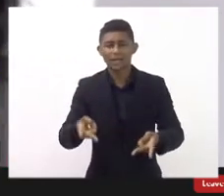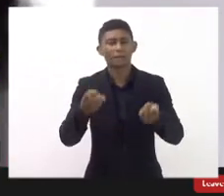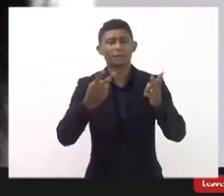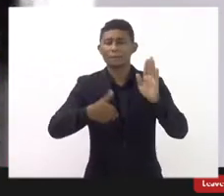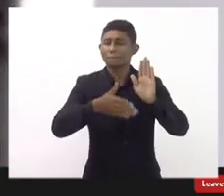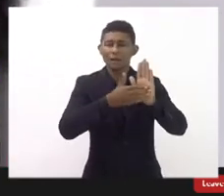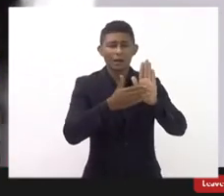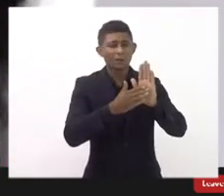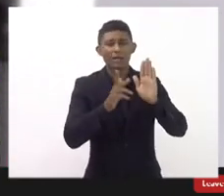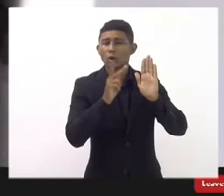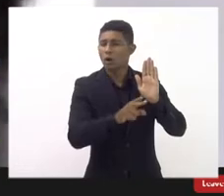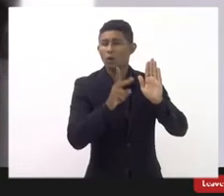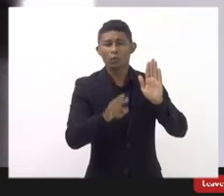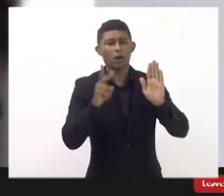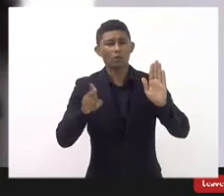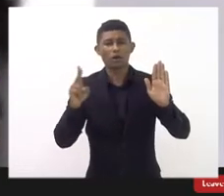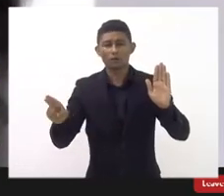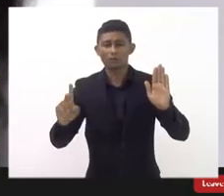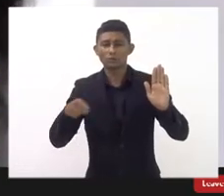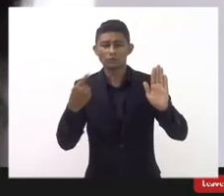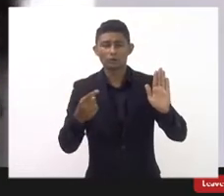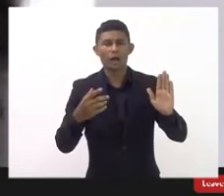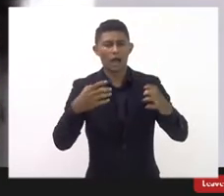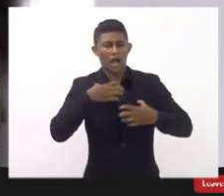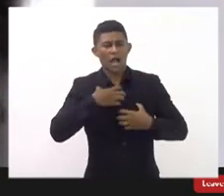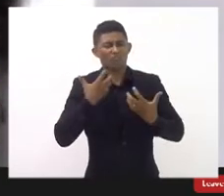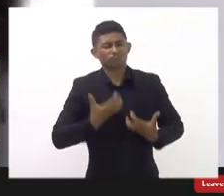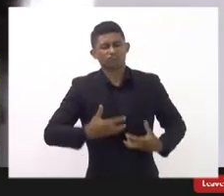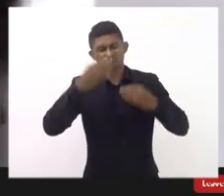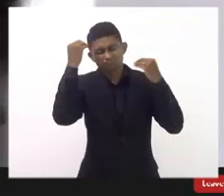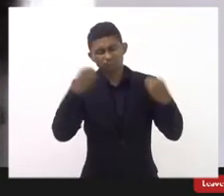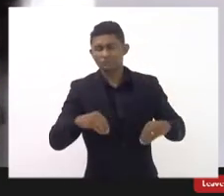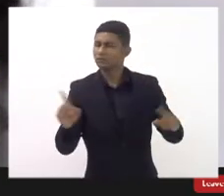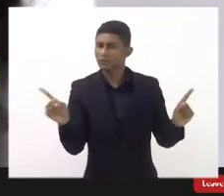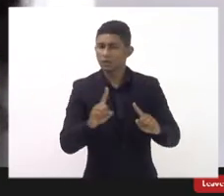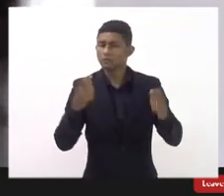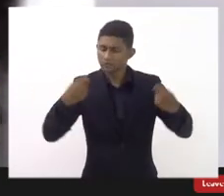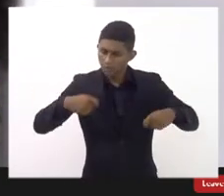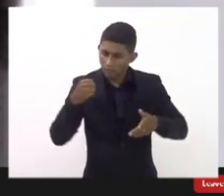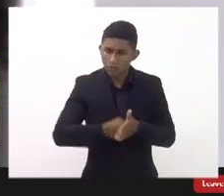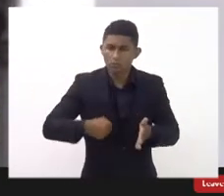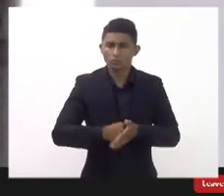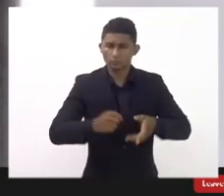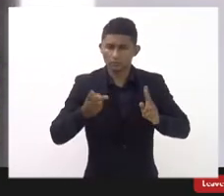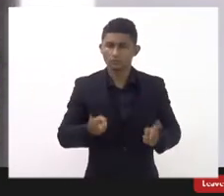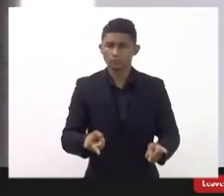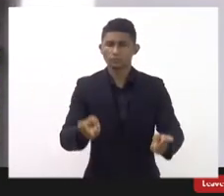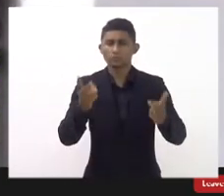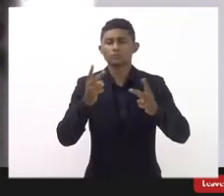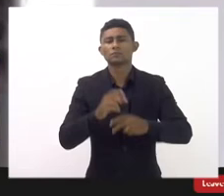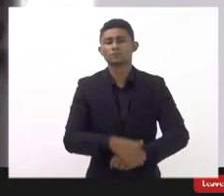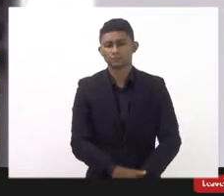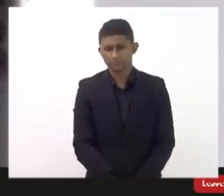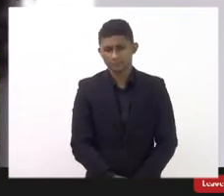o cansaço certamente não vai nos vencer até que a gente tenha implementação do passe livre para o concomitante subsequente.